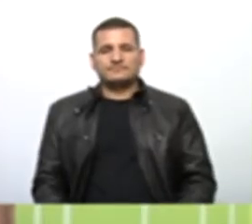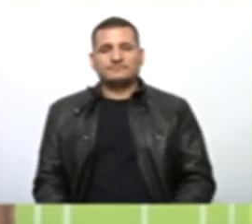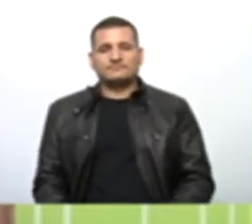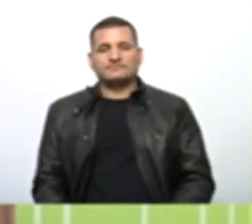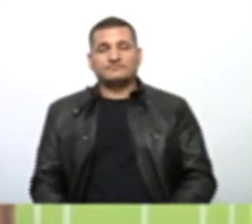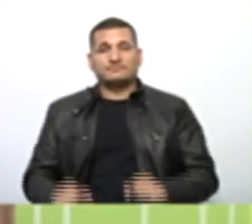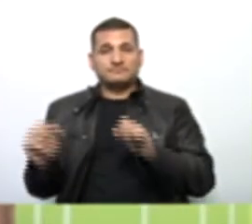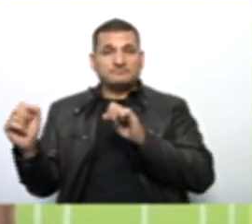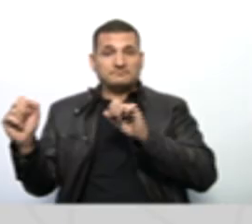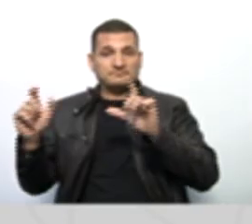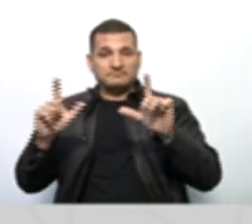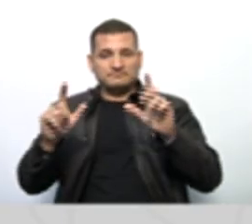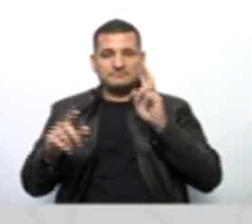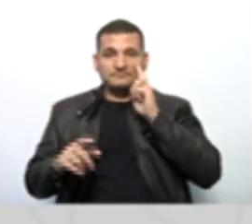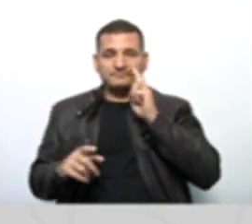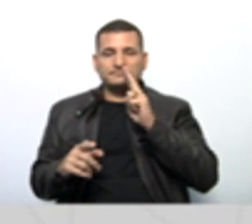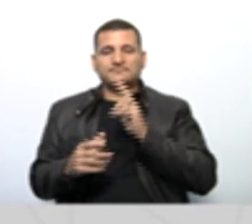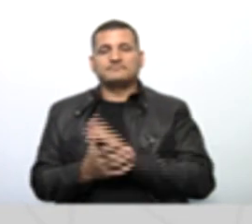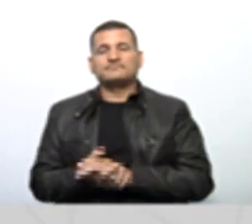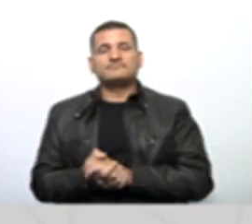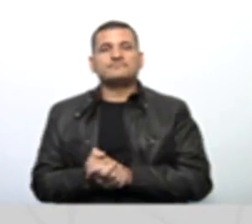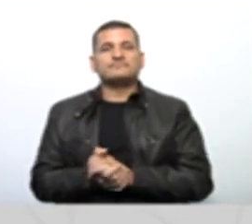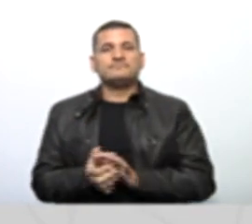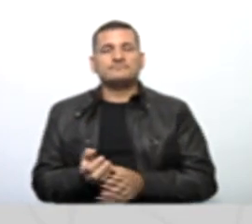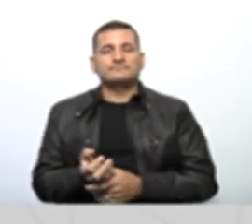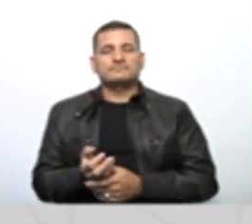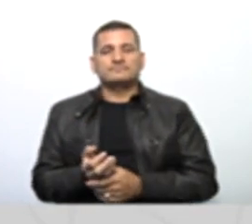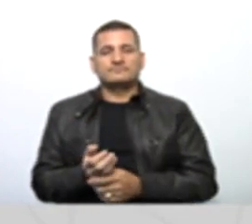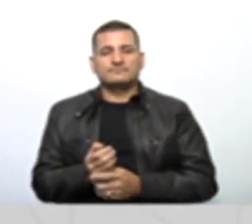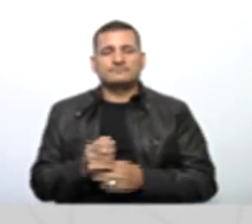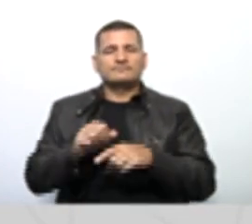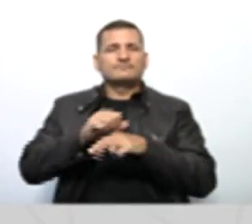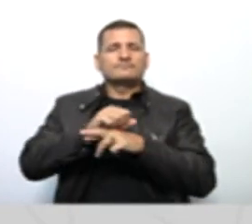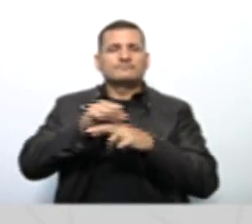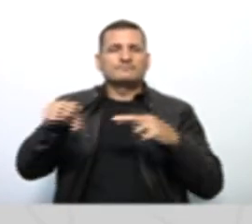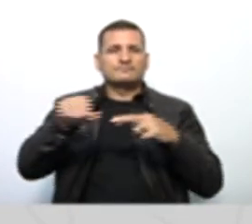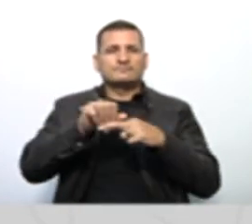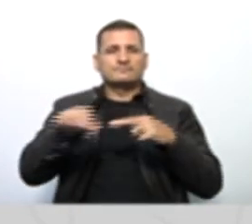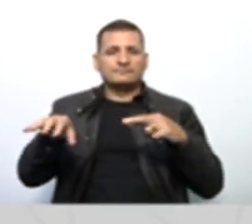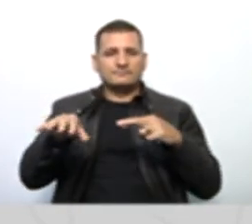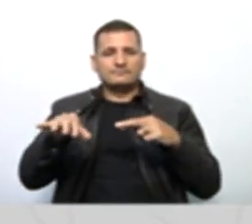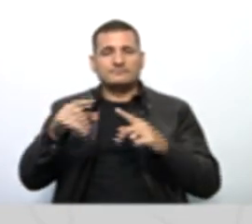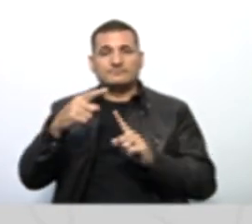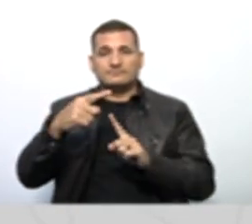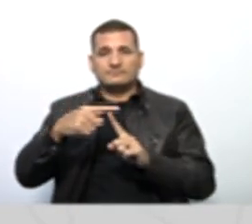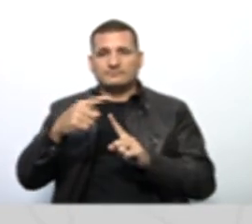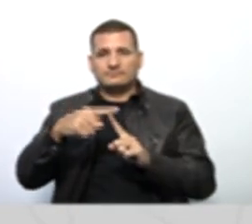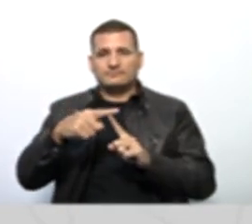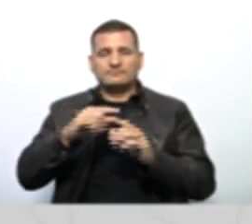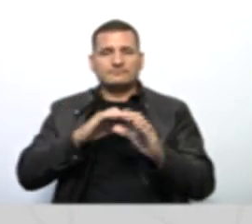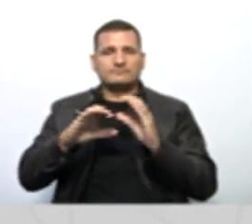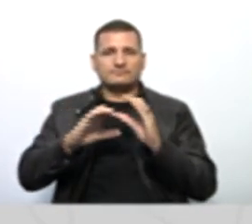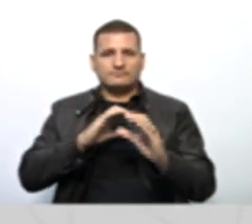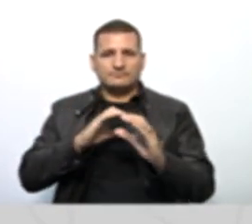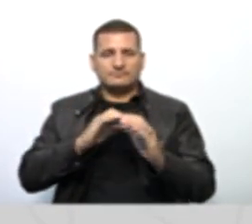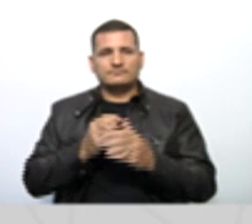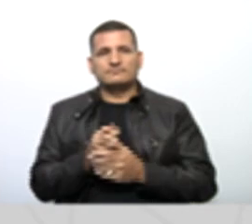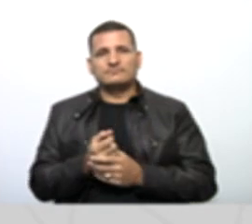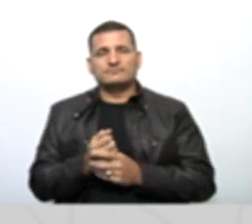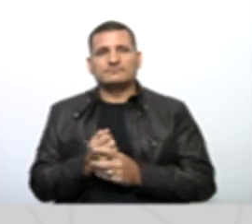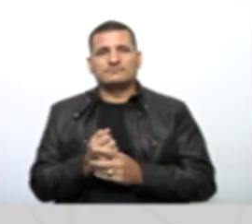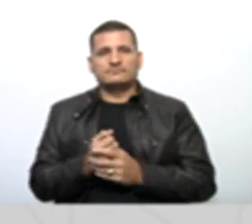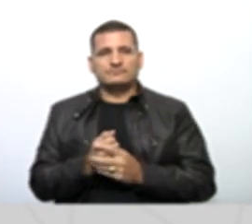nosso slide vizinho nem estão continuando meio de transmissão e padrões de comunicação pessoal a